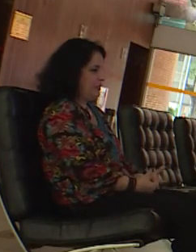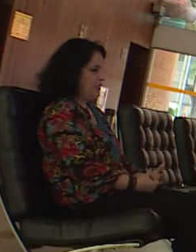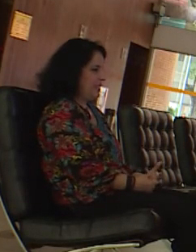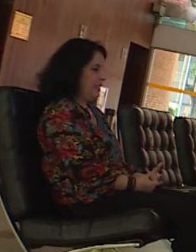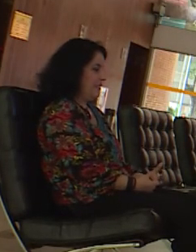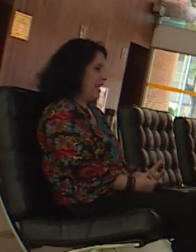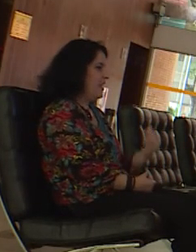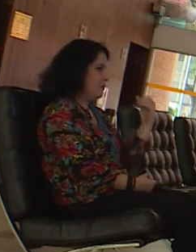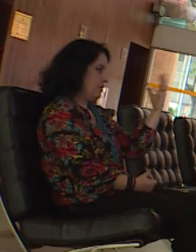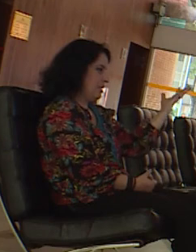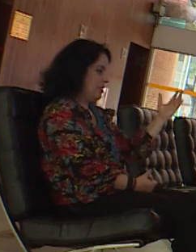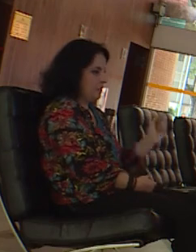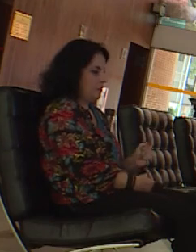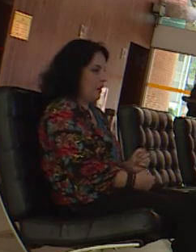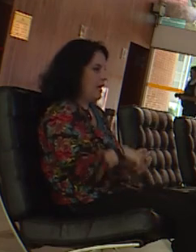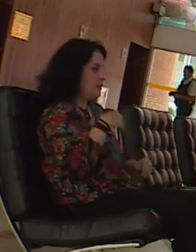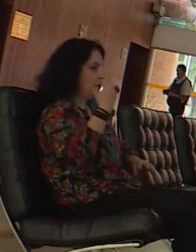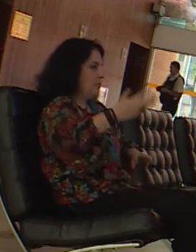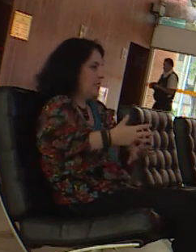tchau!